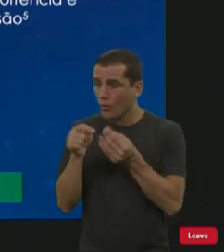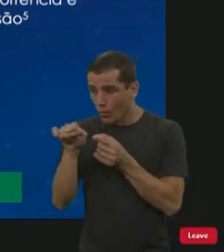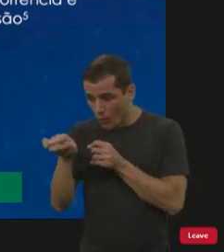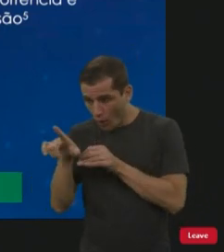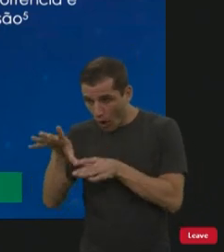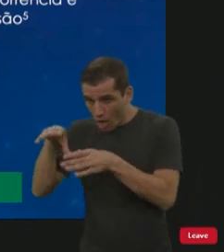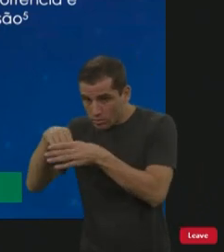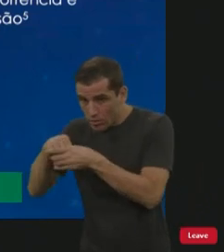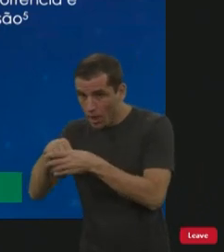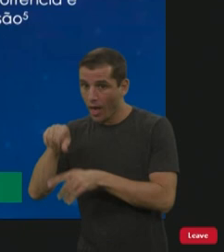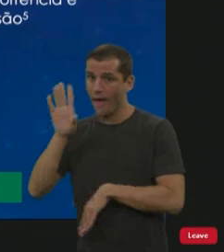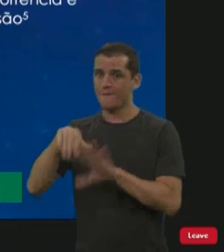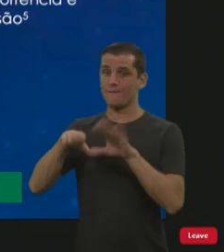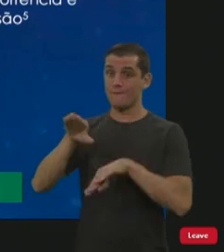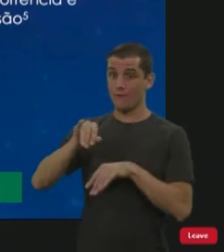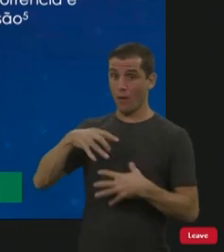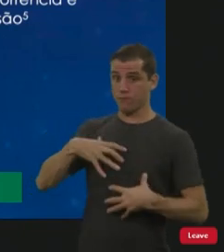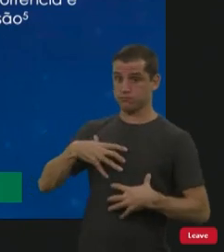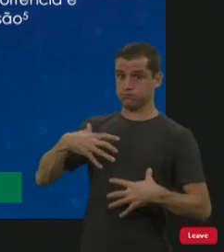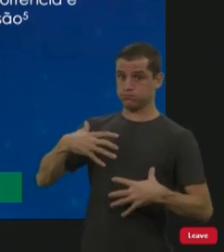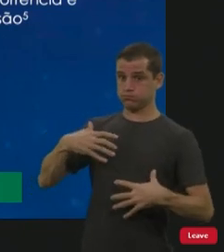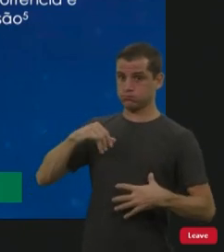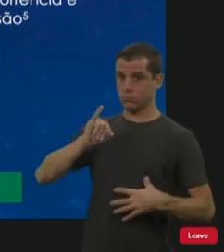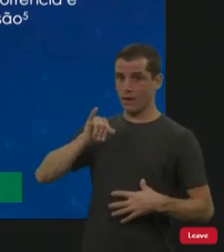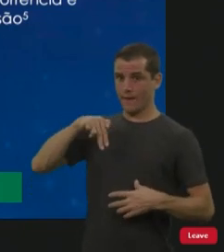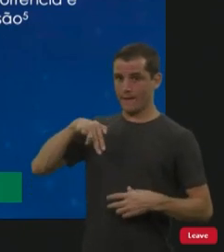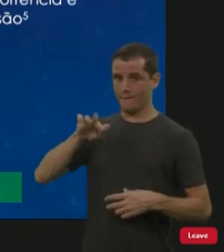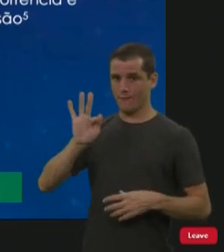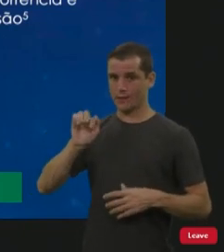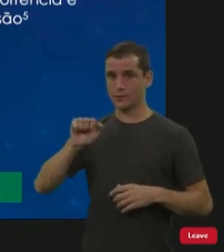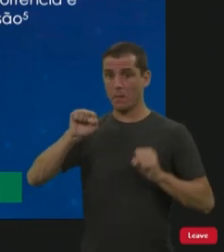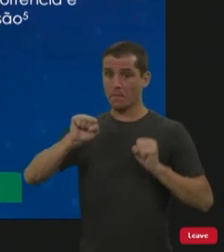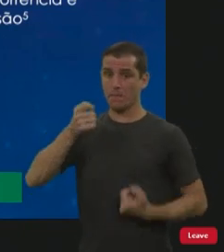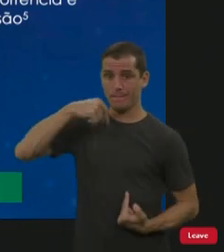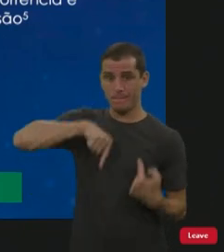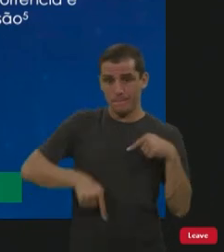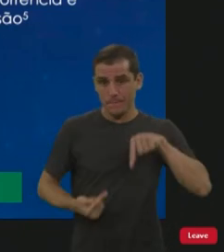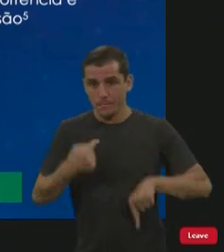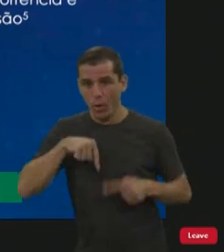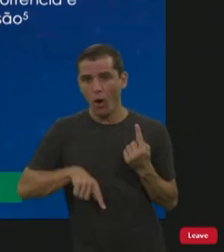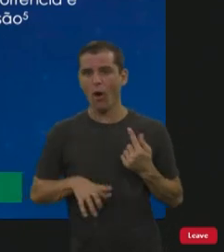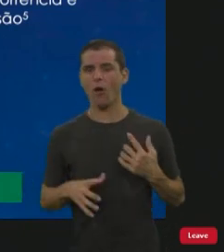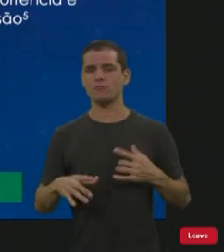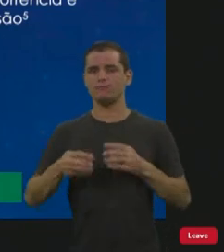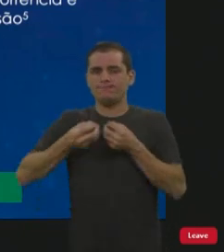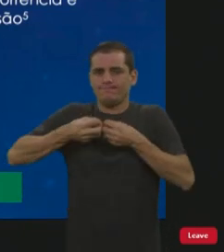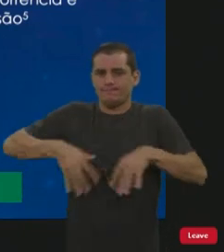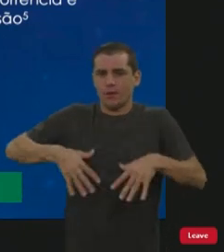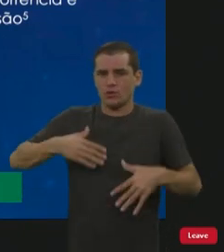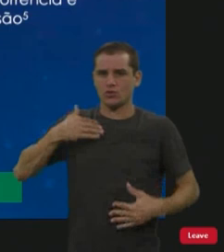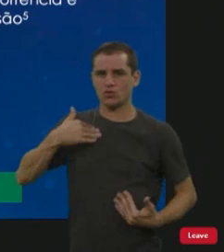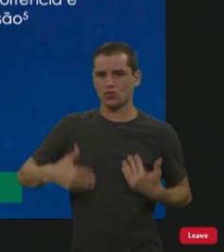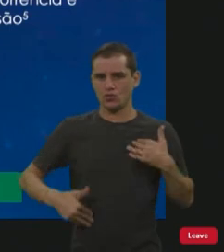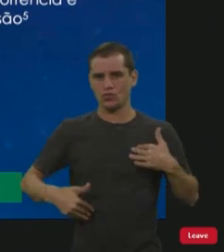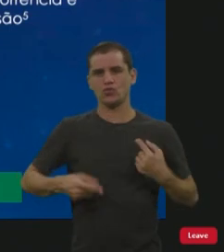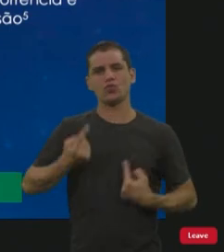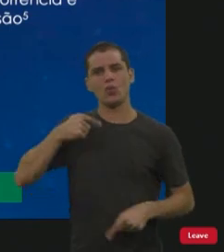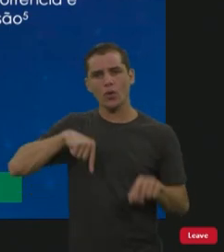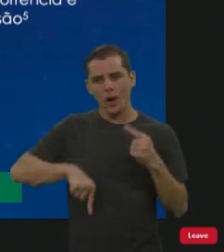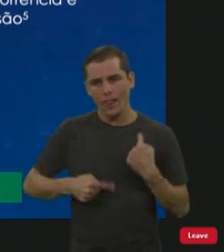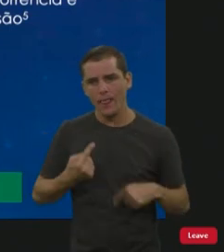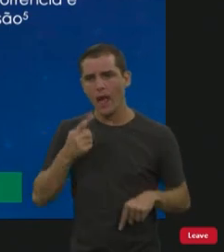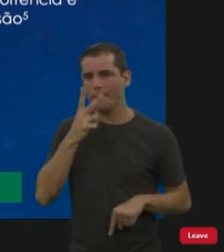pode levar com que ele faça uma descompensação. A infecção, para qualquer organismo, é um estresse metabólico, a